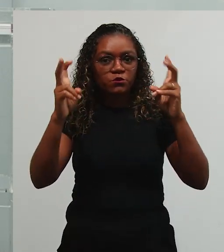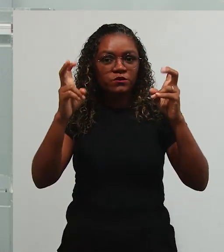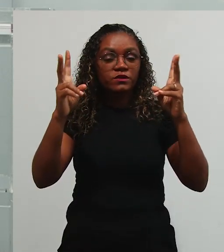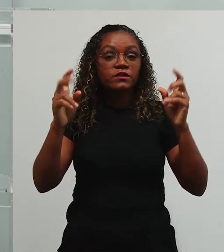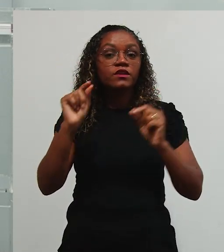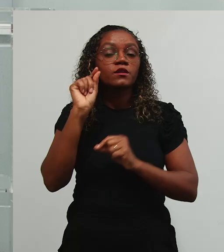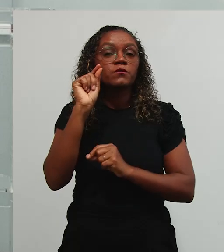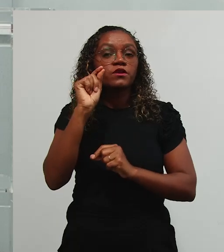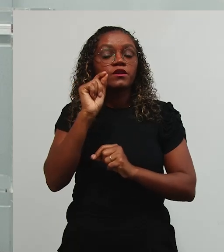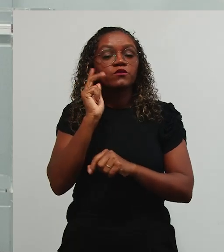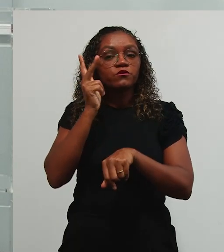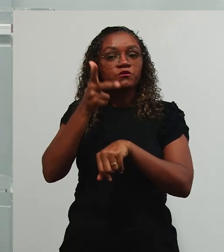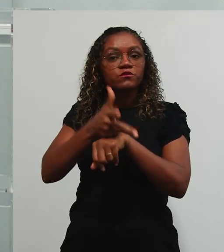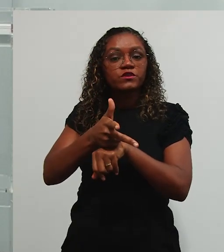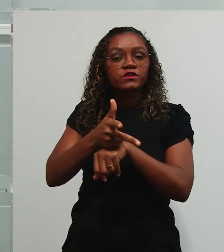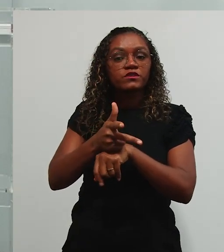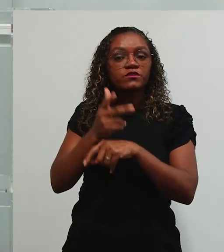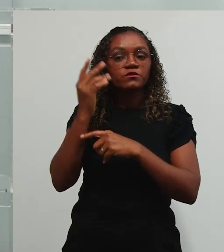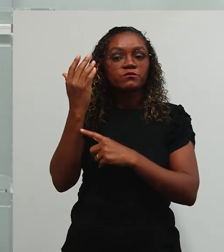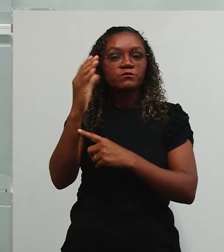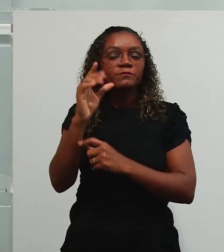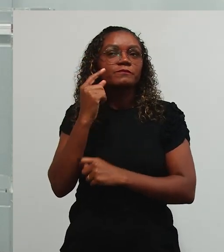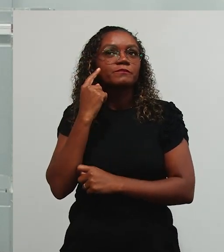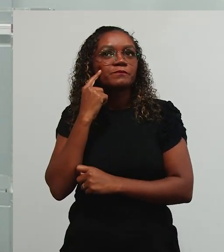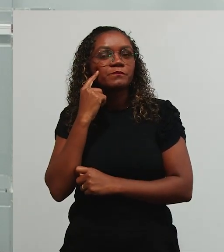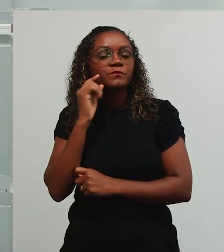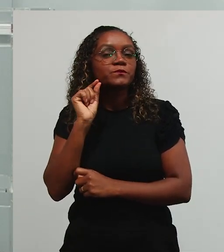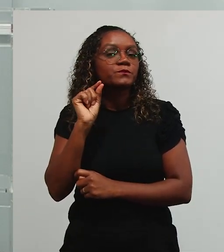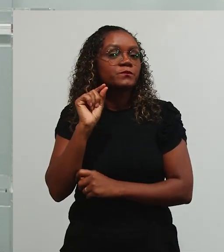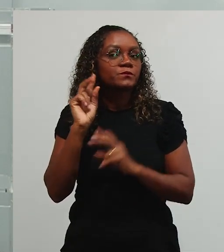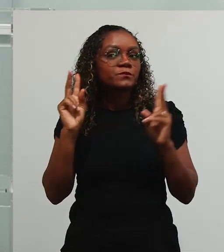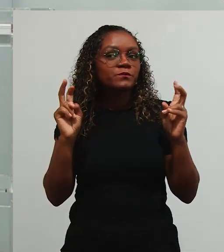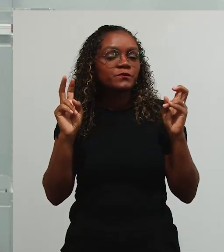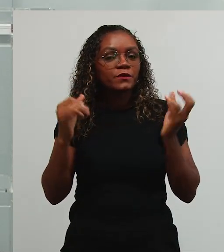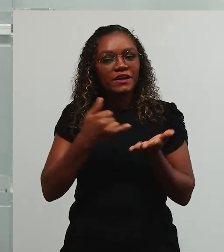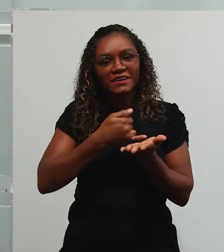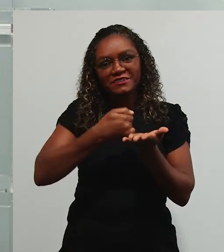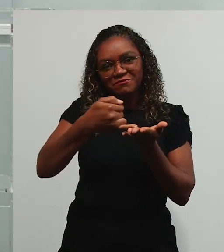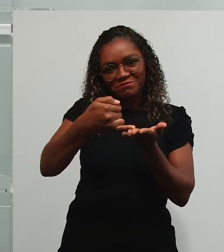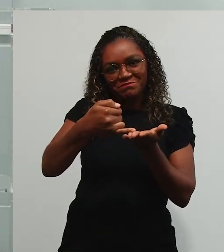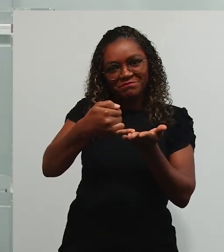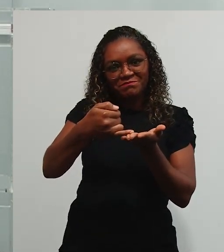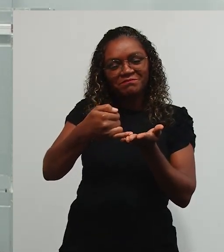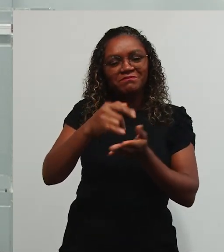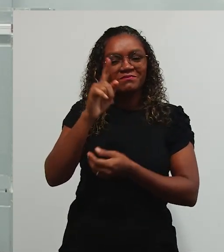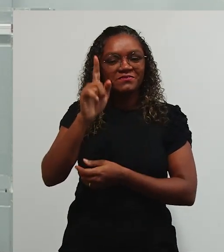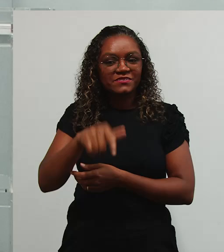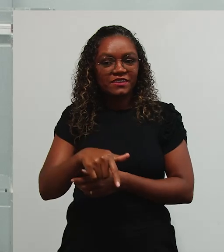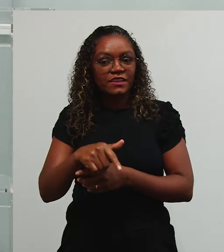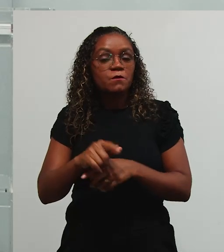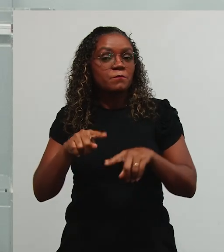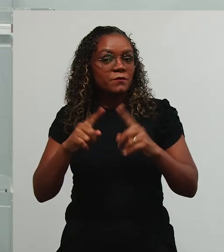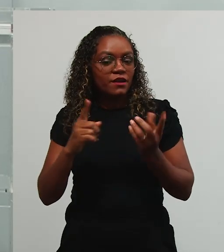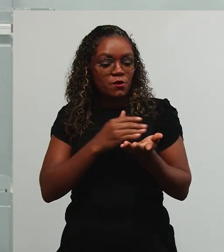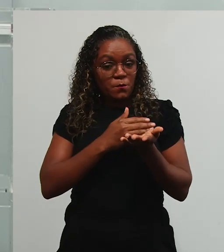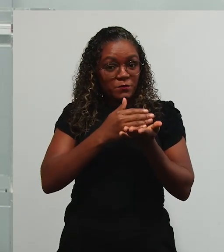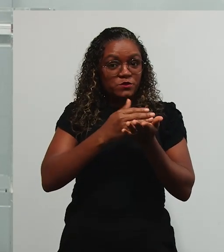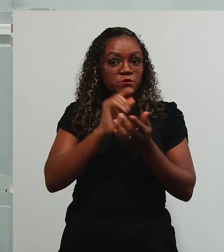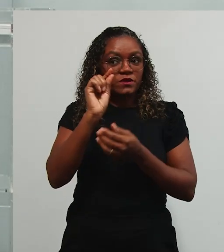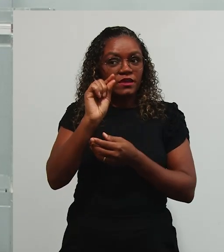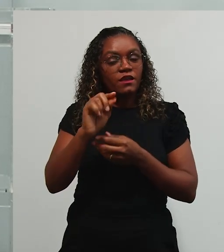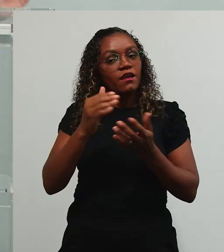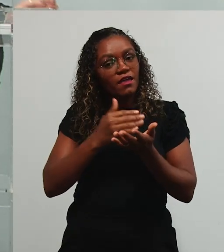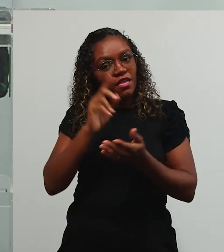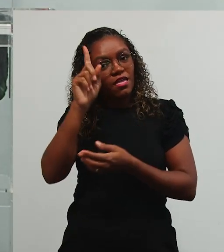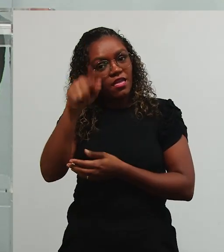do portfólio digital. O quê? Introdução, é claro. Tudo tem um começo e a gente